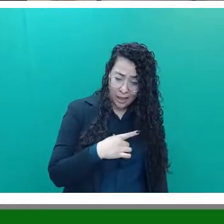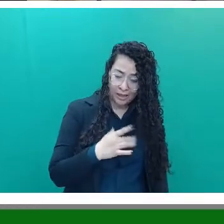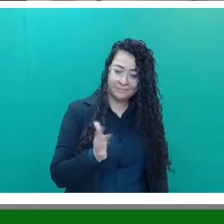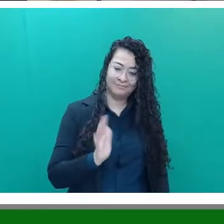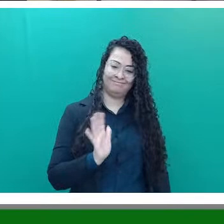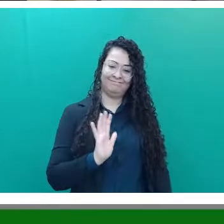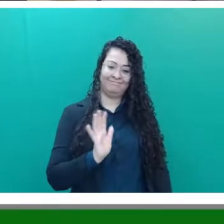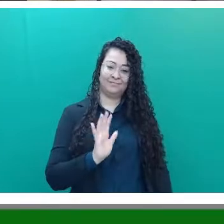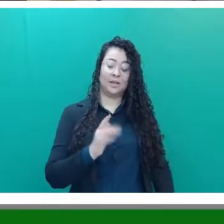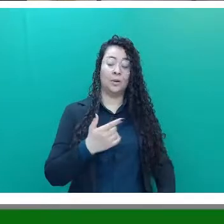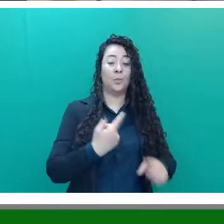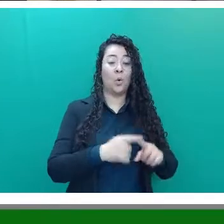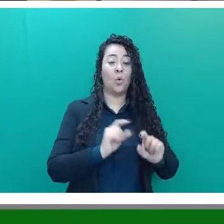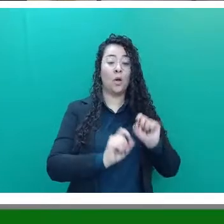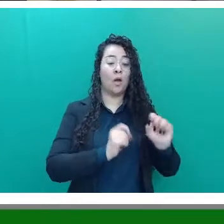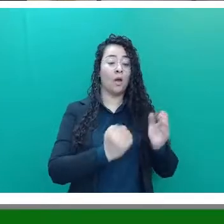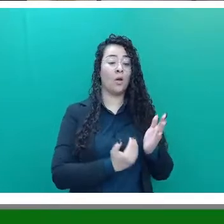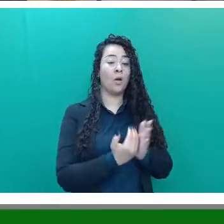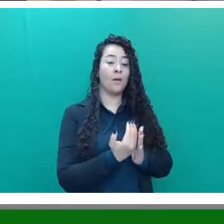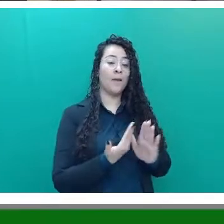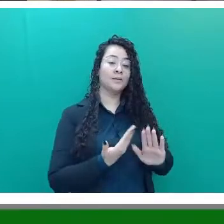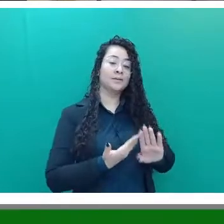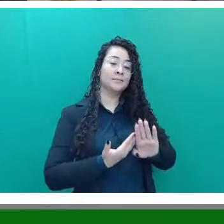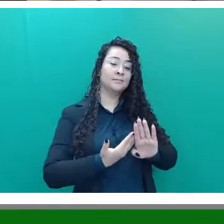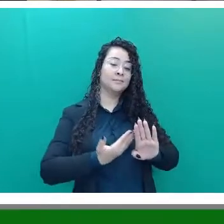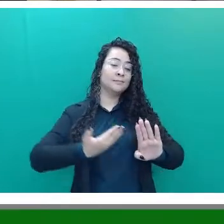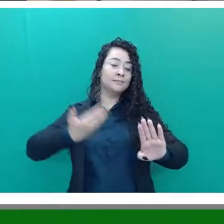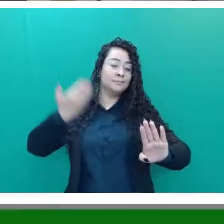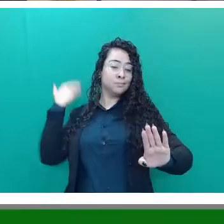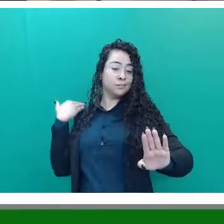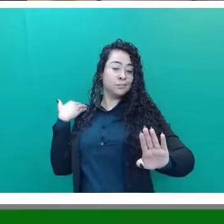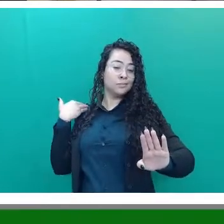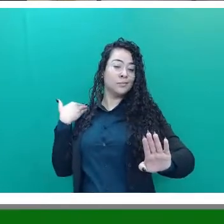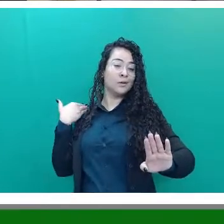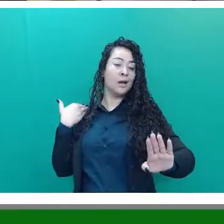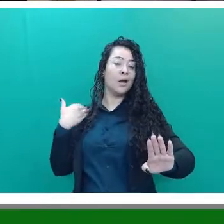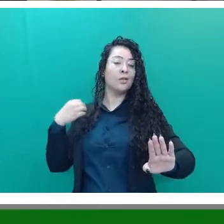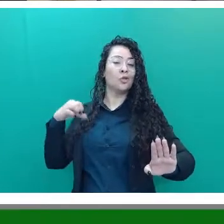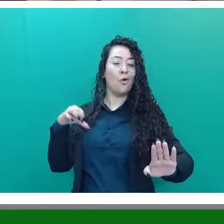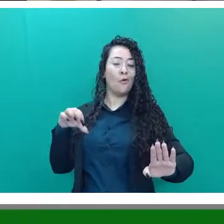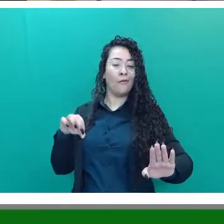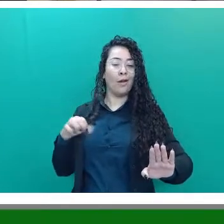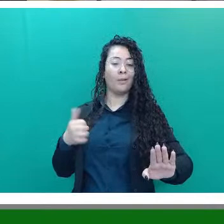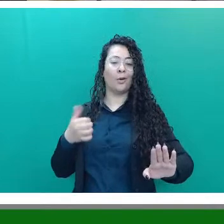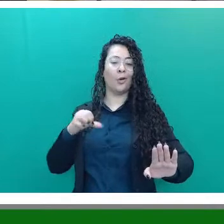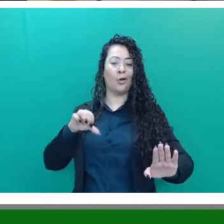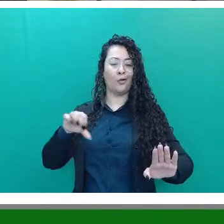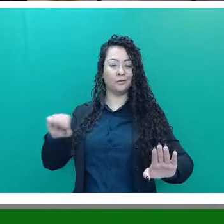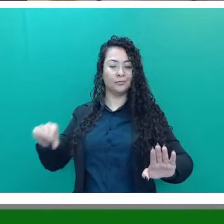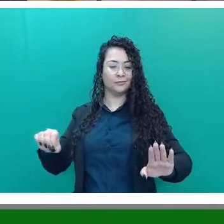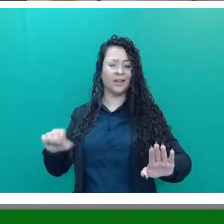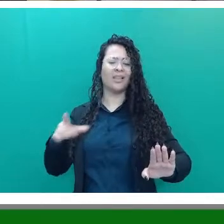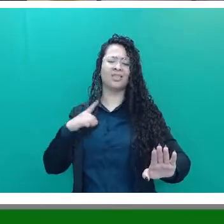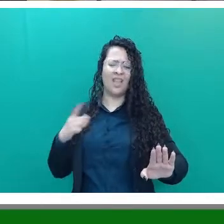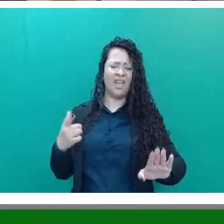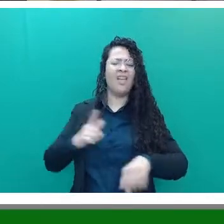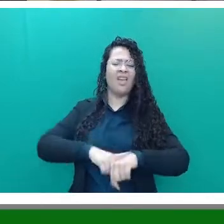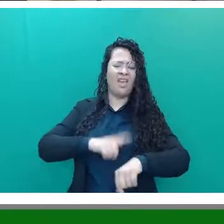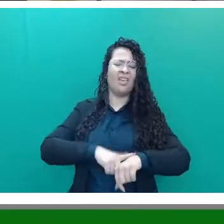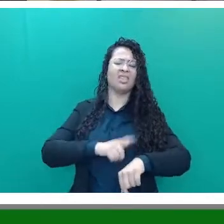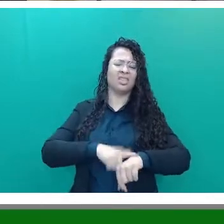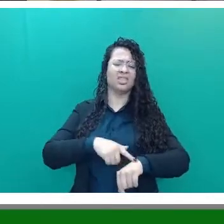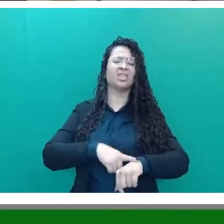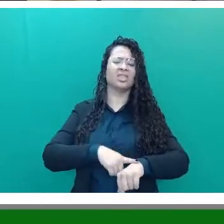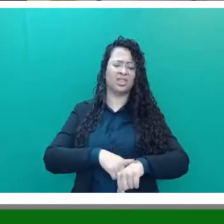anos 90. Você teve muito tempo aí para contratação de intérpretes, para experiência, a gente estamos em 2023.